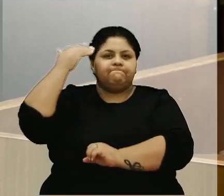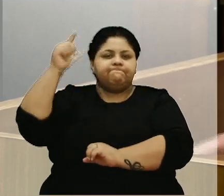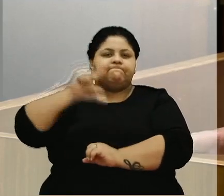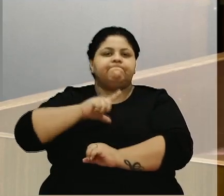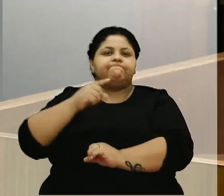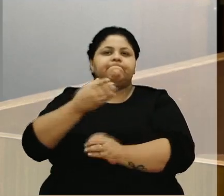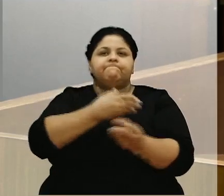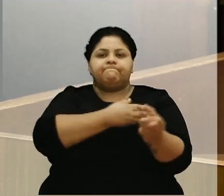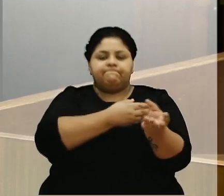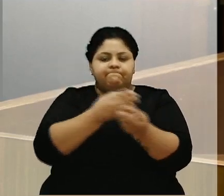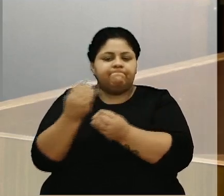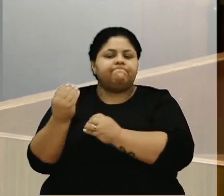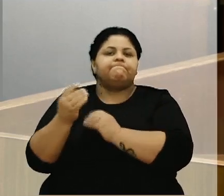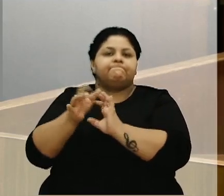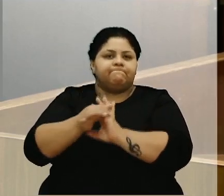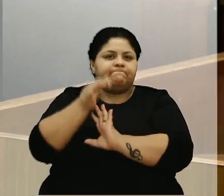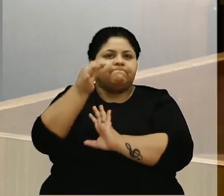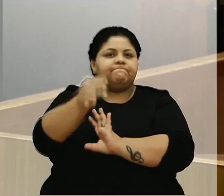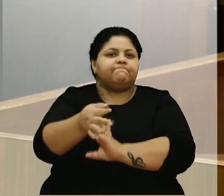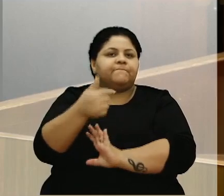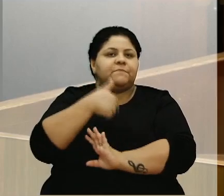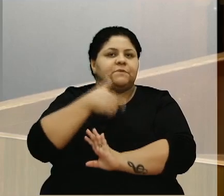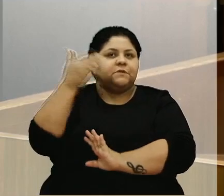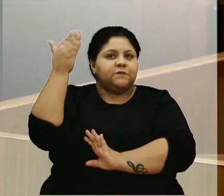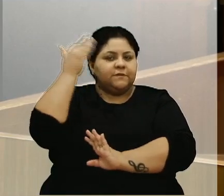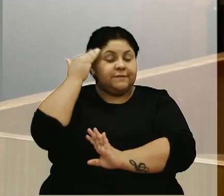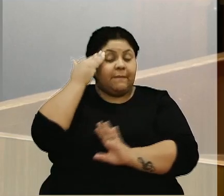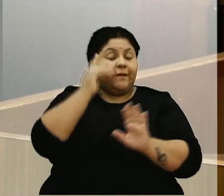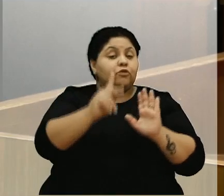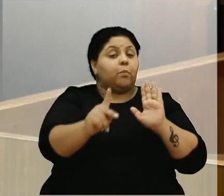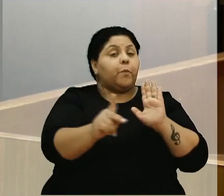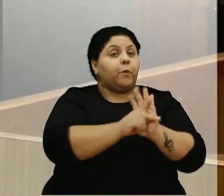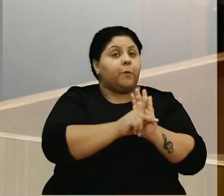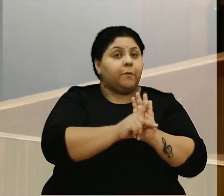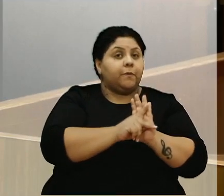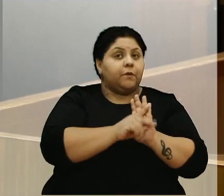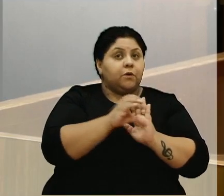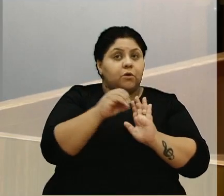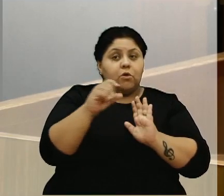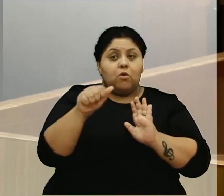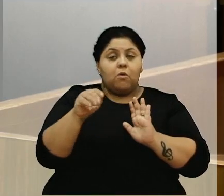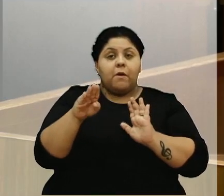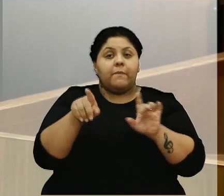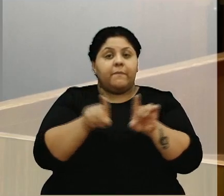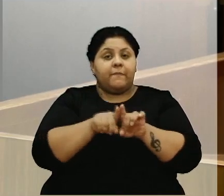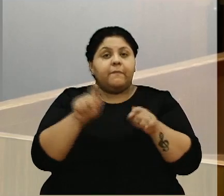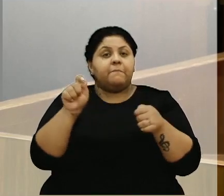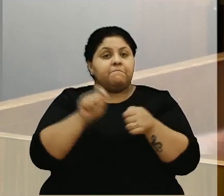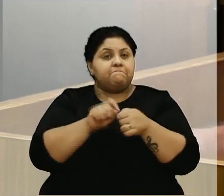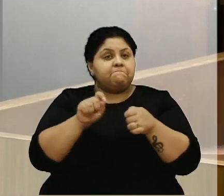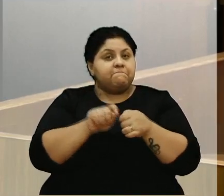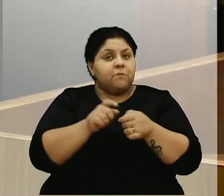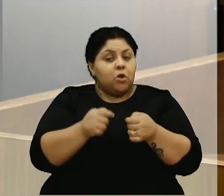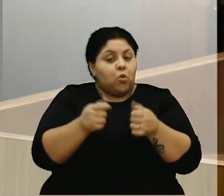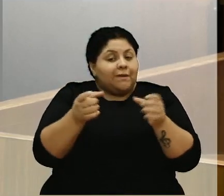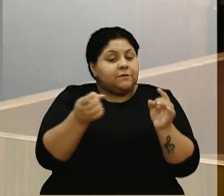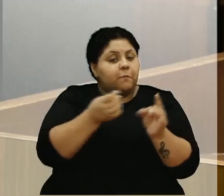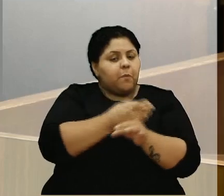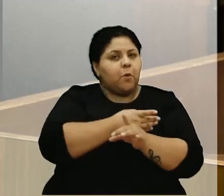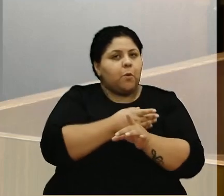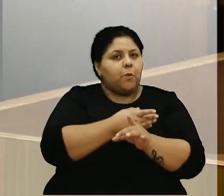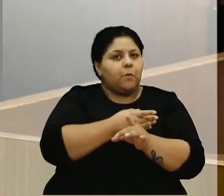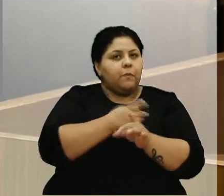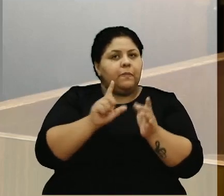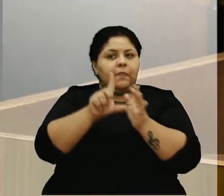que vão vir pela frente. Estou sabendo aí de um projeto que a UAB também está fazendo, está aprontando um projeto, vai trazer para o conhecimento